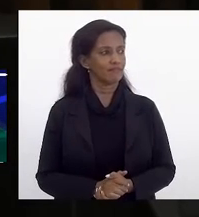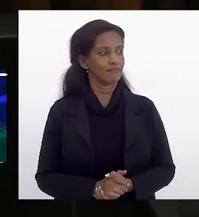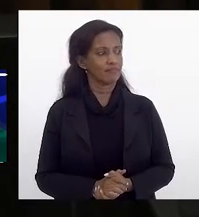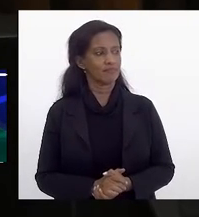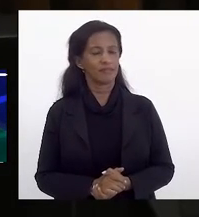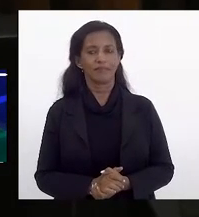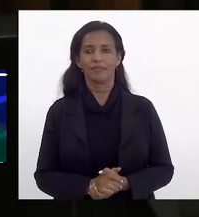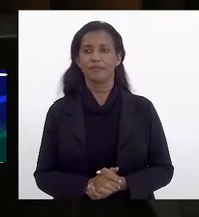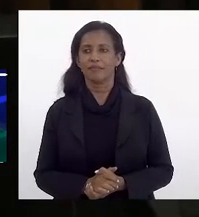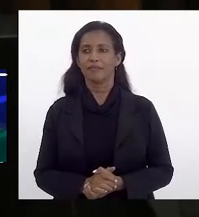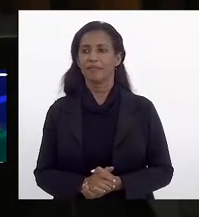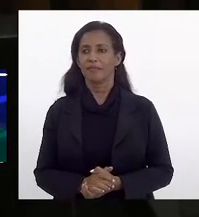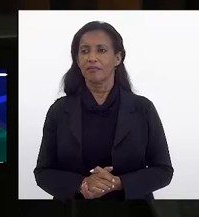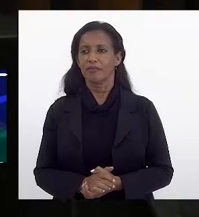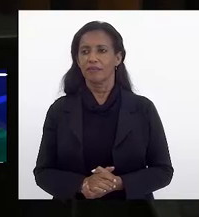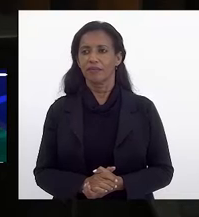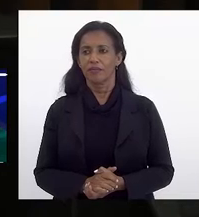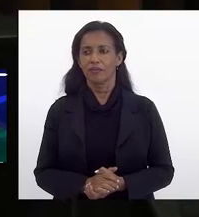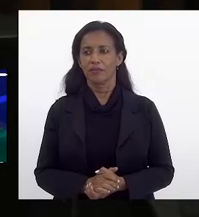que